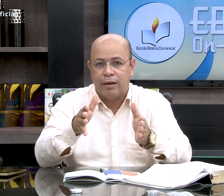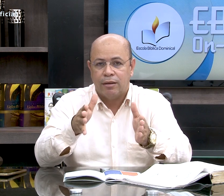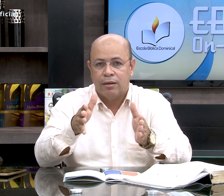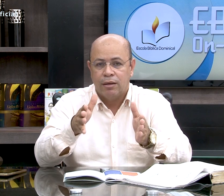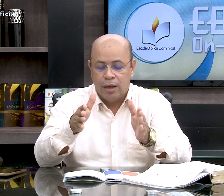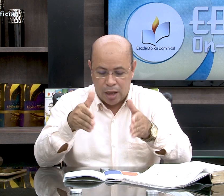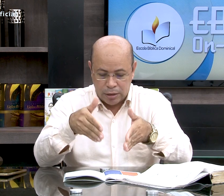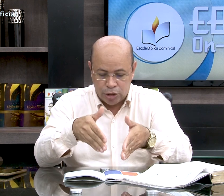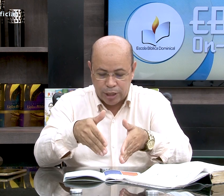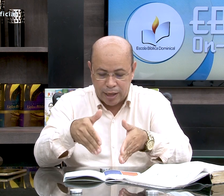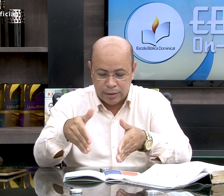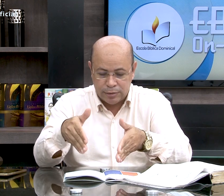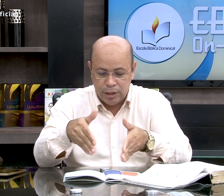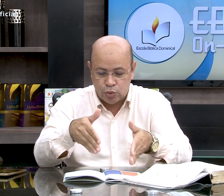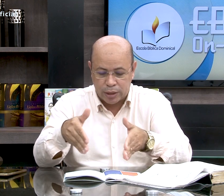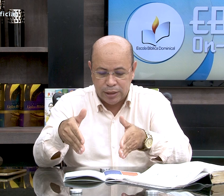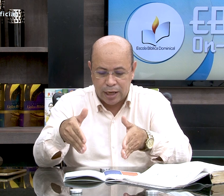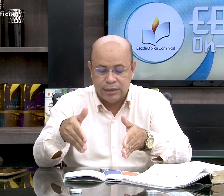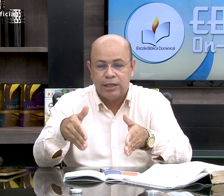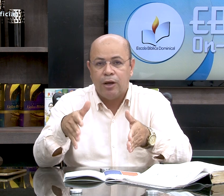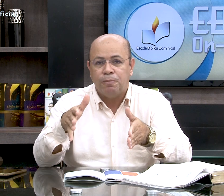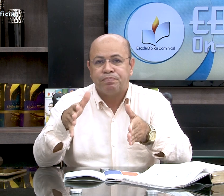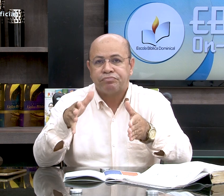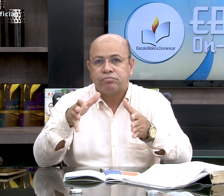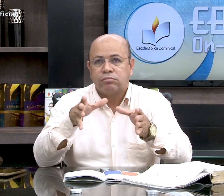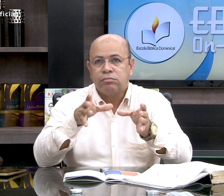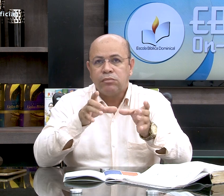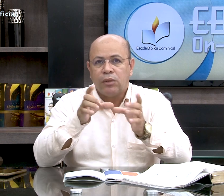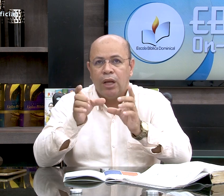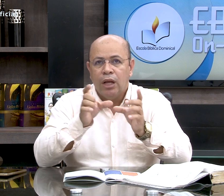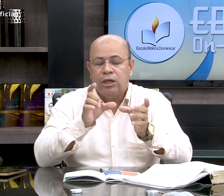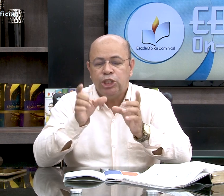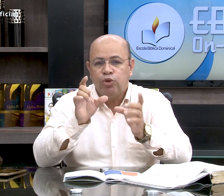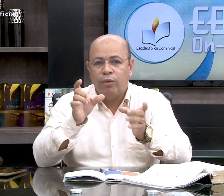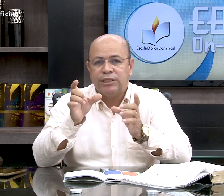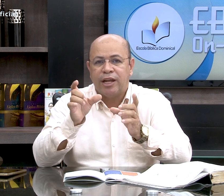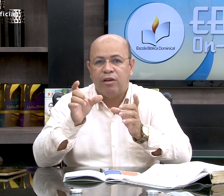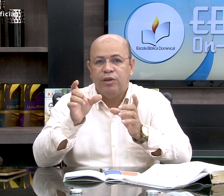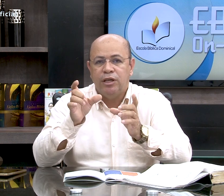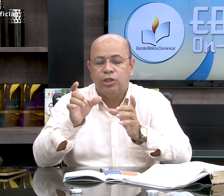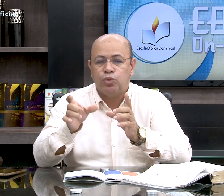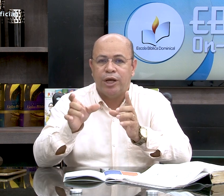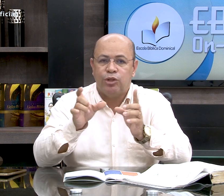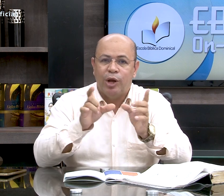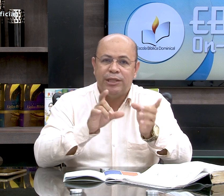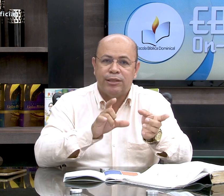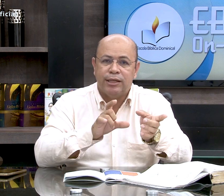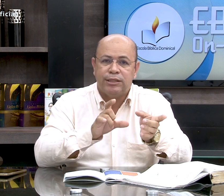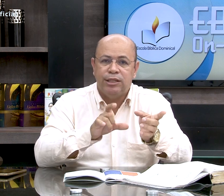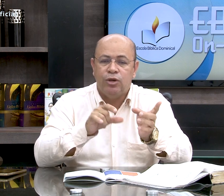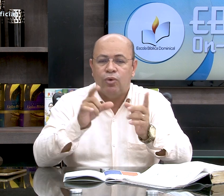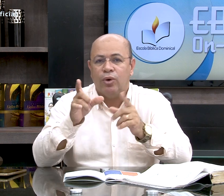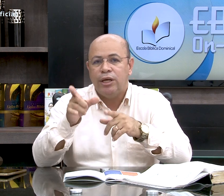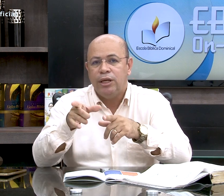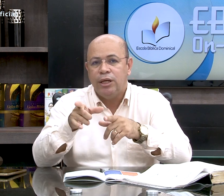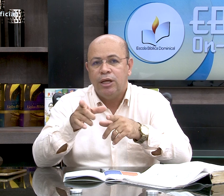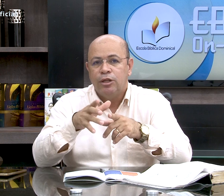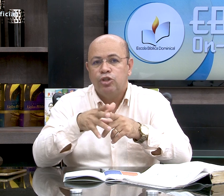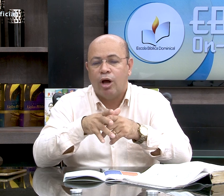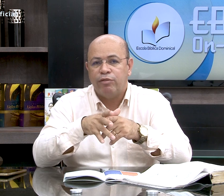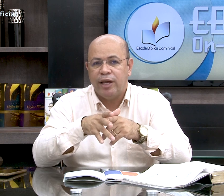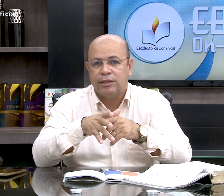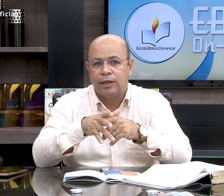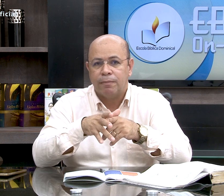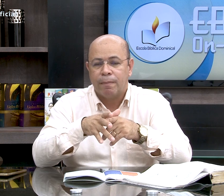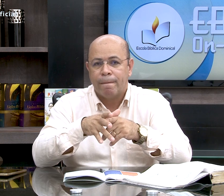nossa era. Está dito aqui na lição que João escreve isso entre 85 e